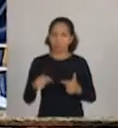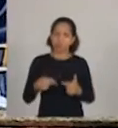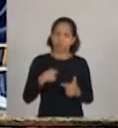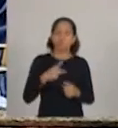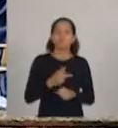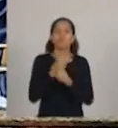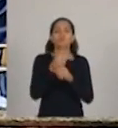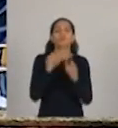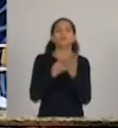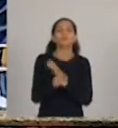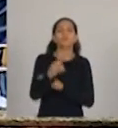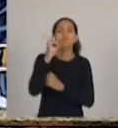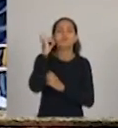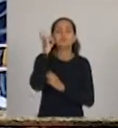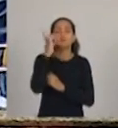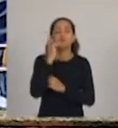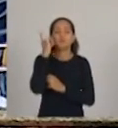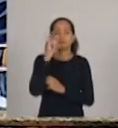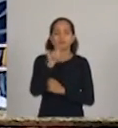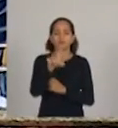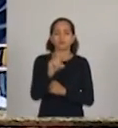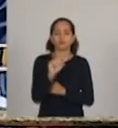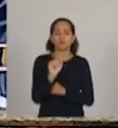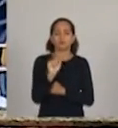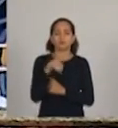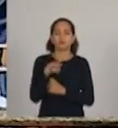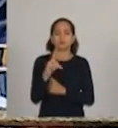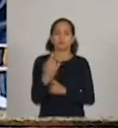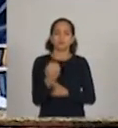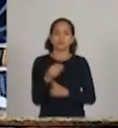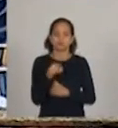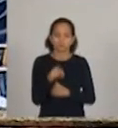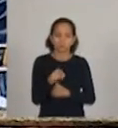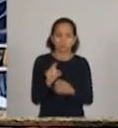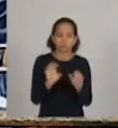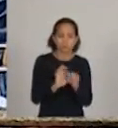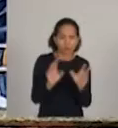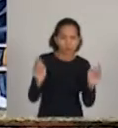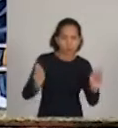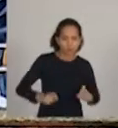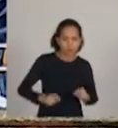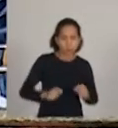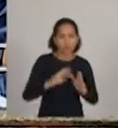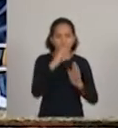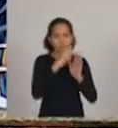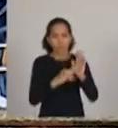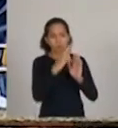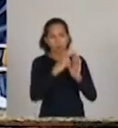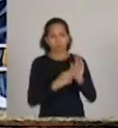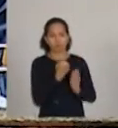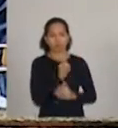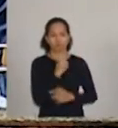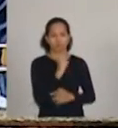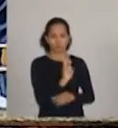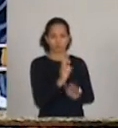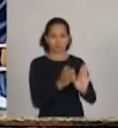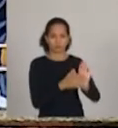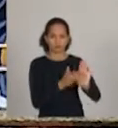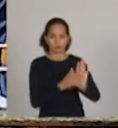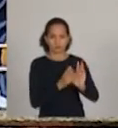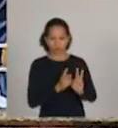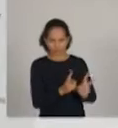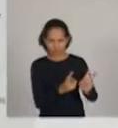consulto ao deputado Alexandre Chambinho se ele está apto para relatar também o item número 5 da pauta.